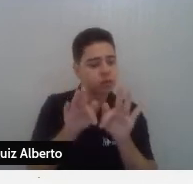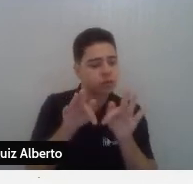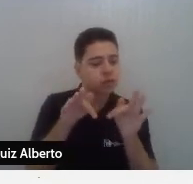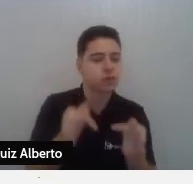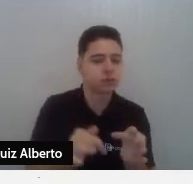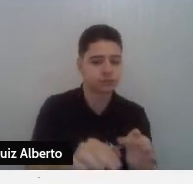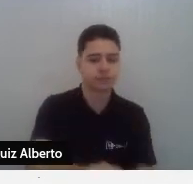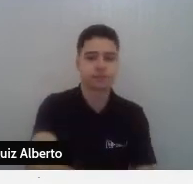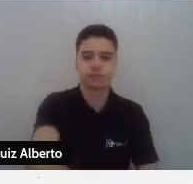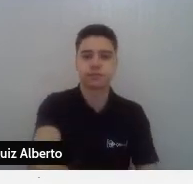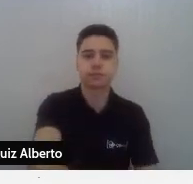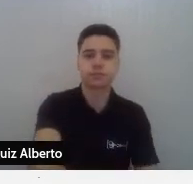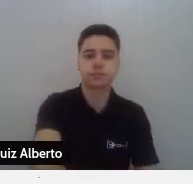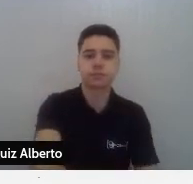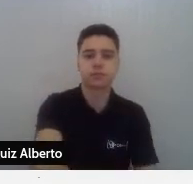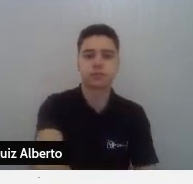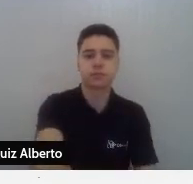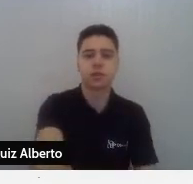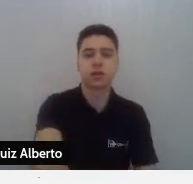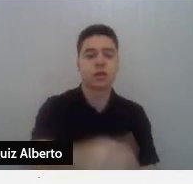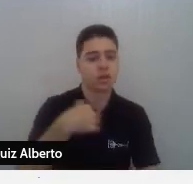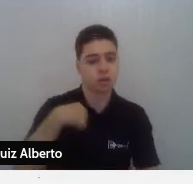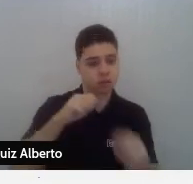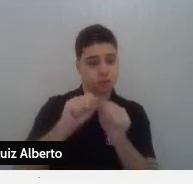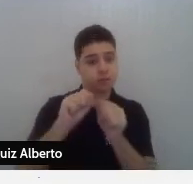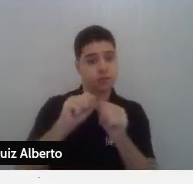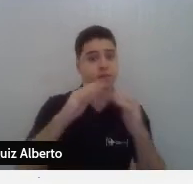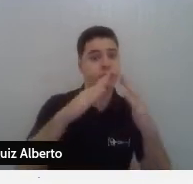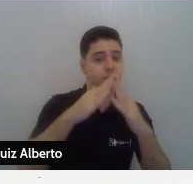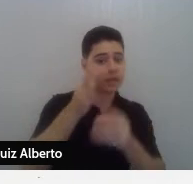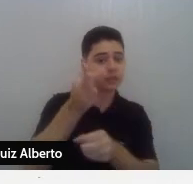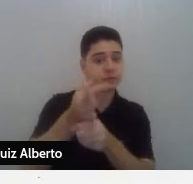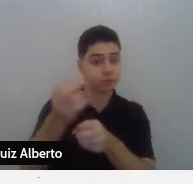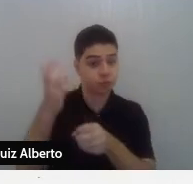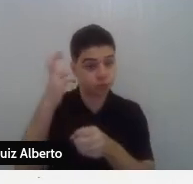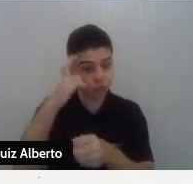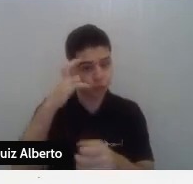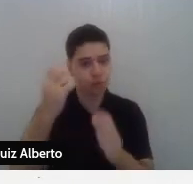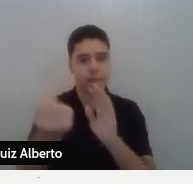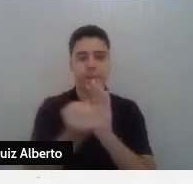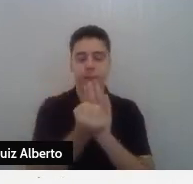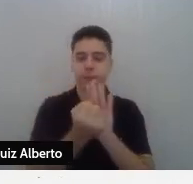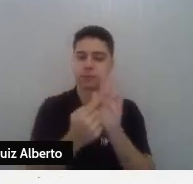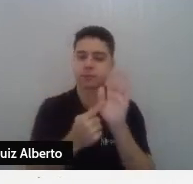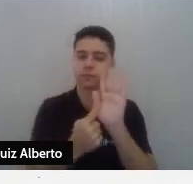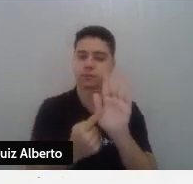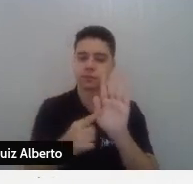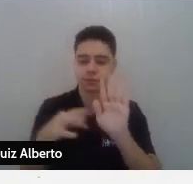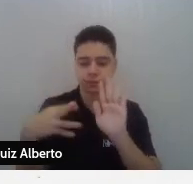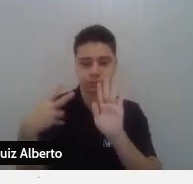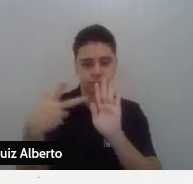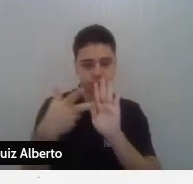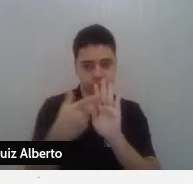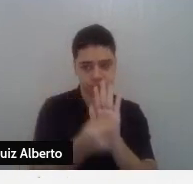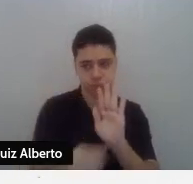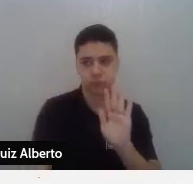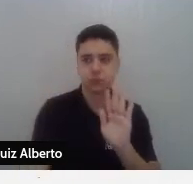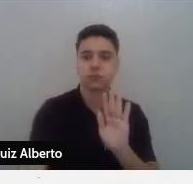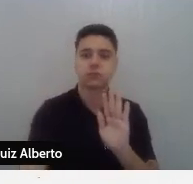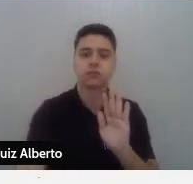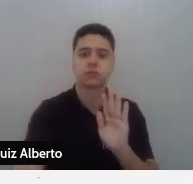eu fiz um Casa Fiat de cultura com a marca, né? Essa lâmpada de